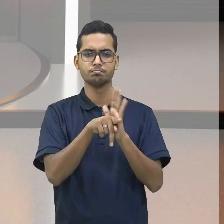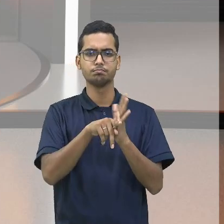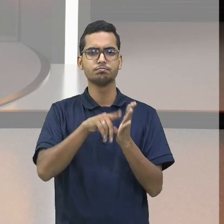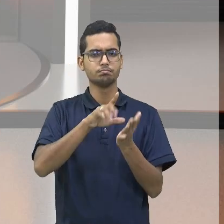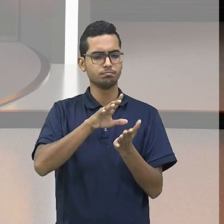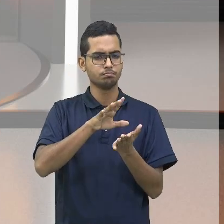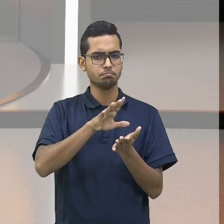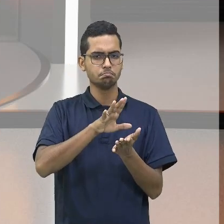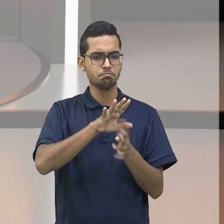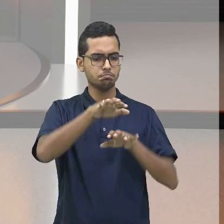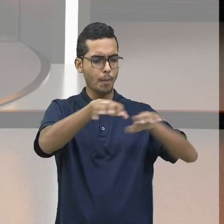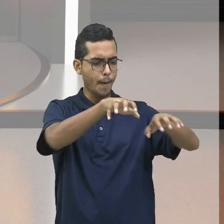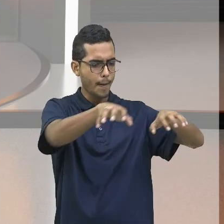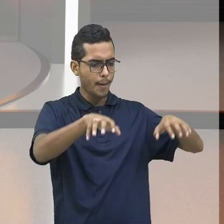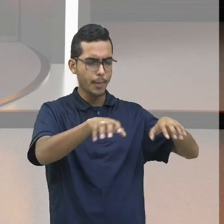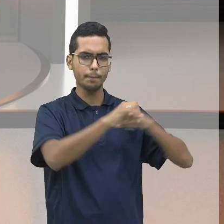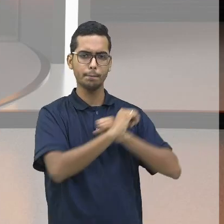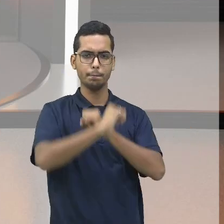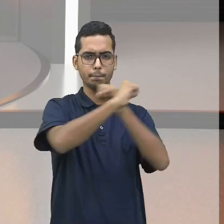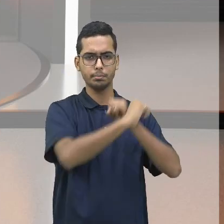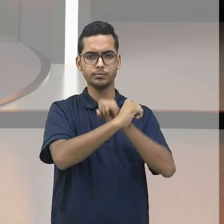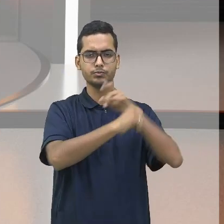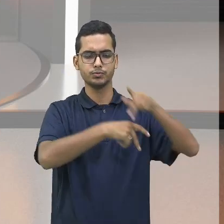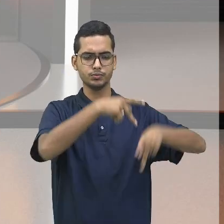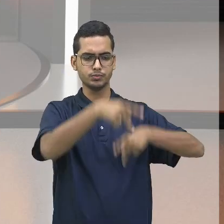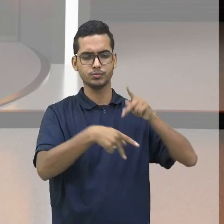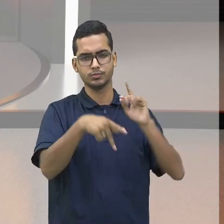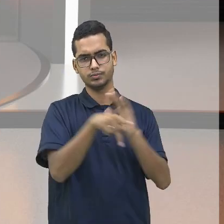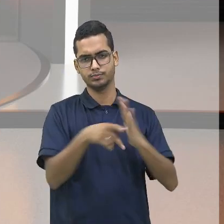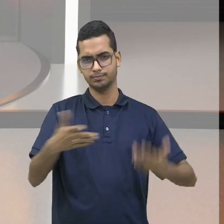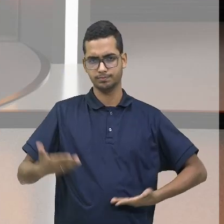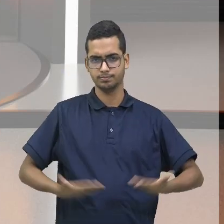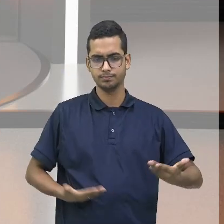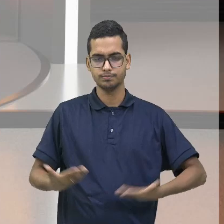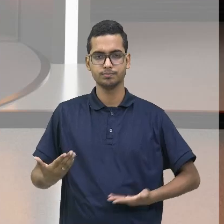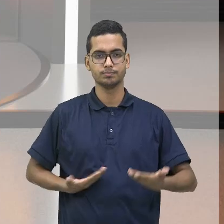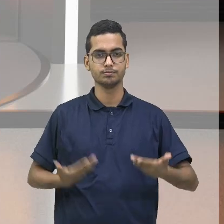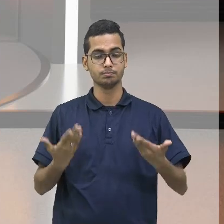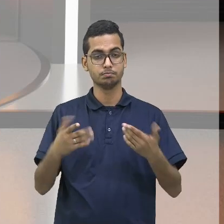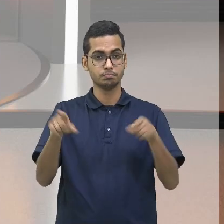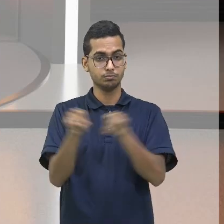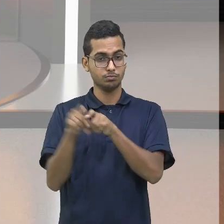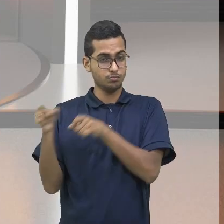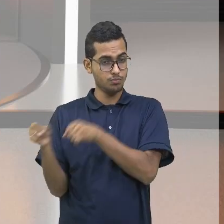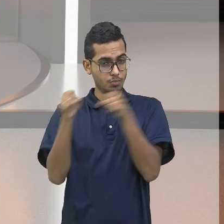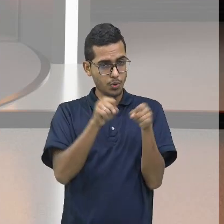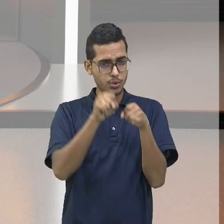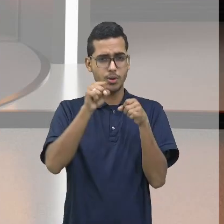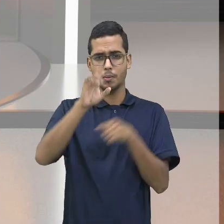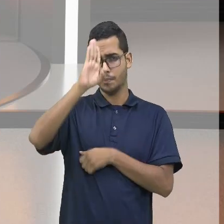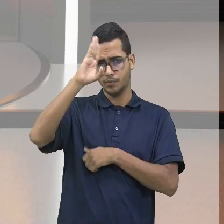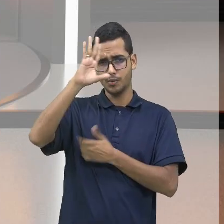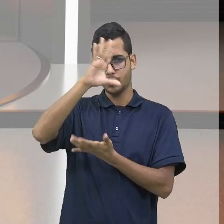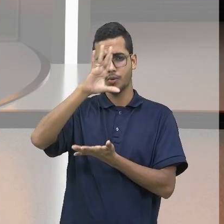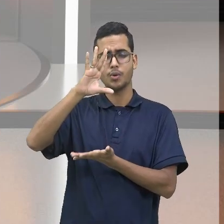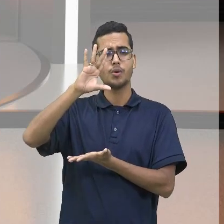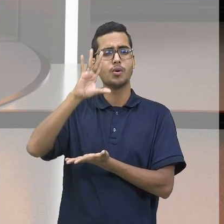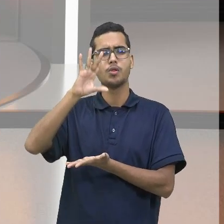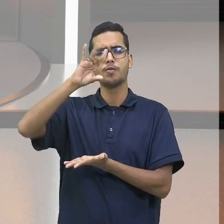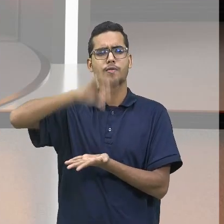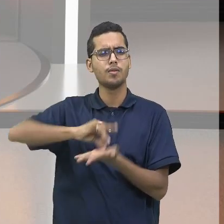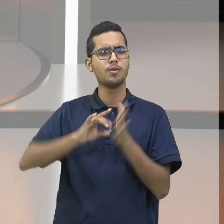né, os seus vassalos. Então, o poder real, né, ele vai ser